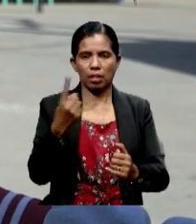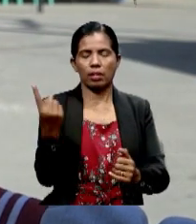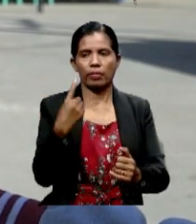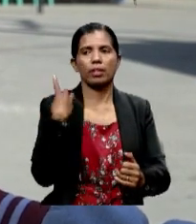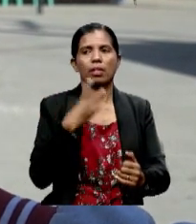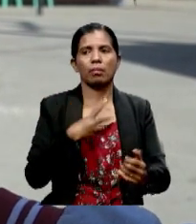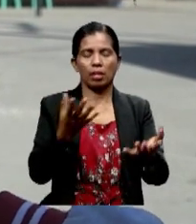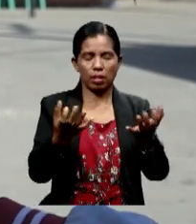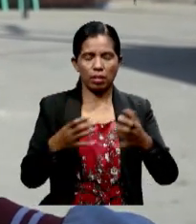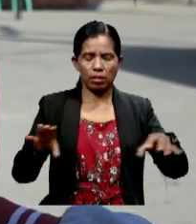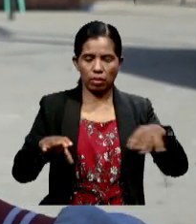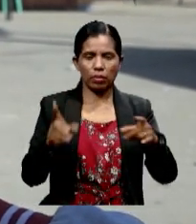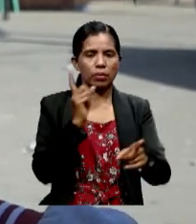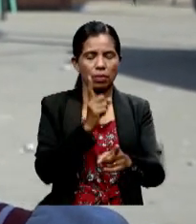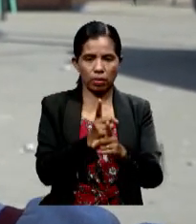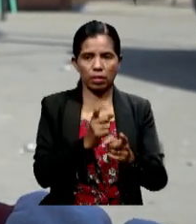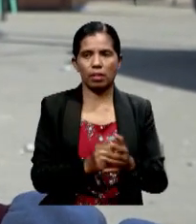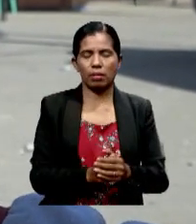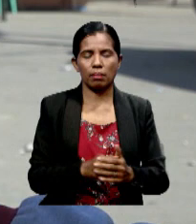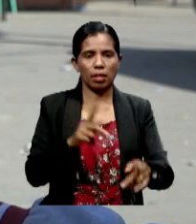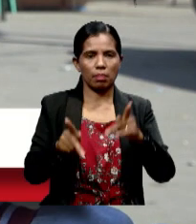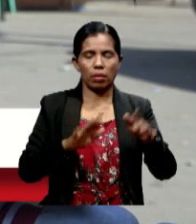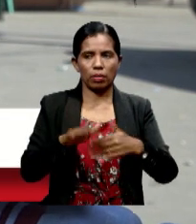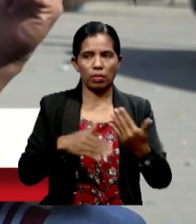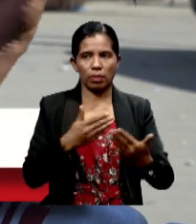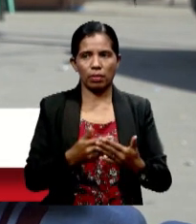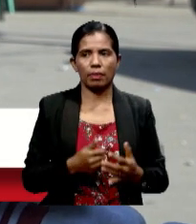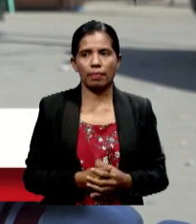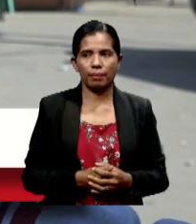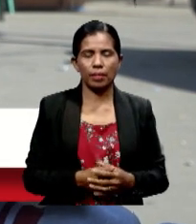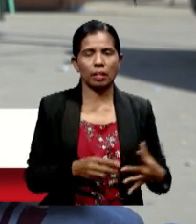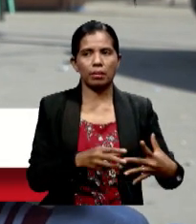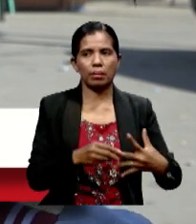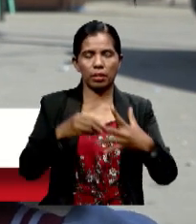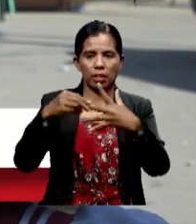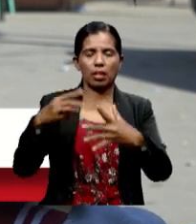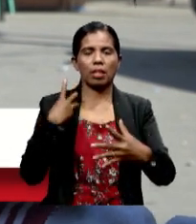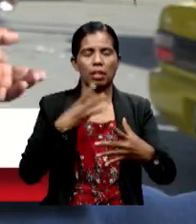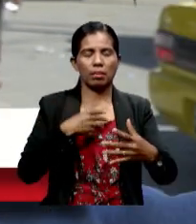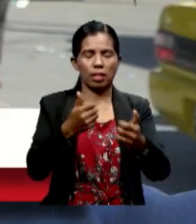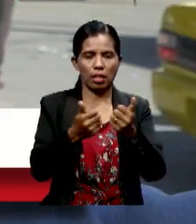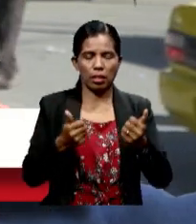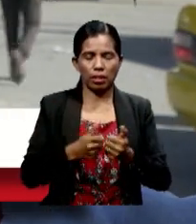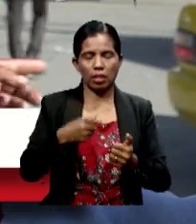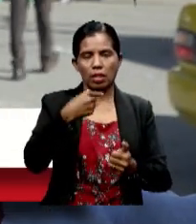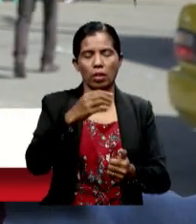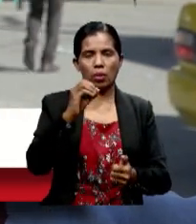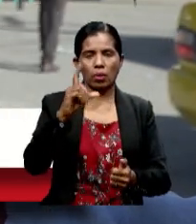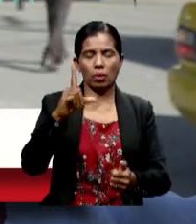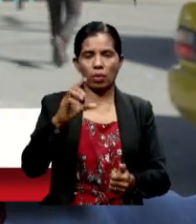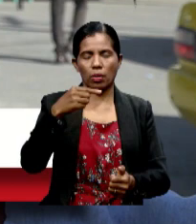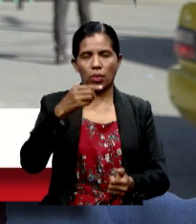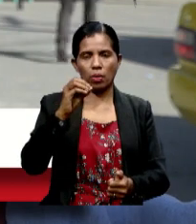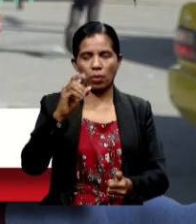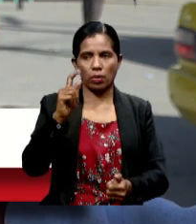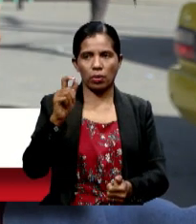sirni servisu justu ba populasa hotut. Es liliu ba amini aldeia Golgota. Agora tina antan agora